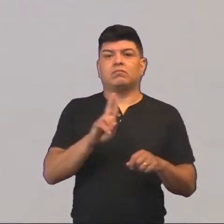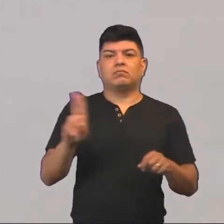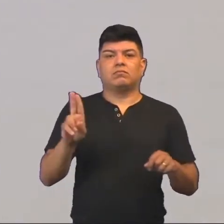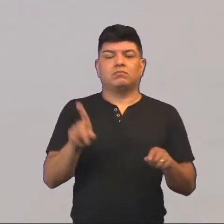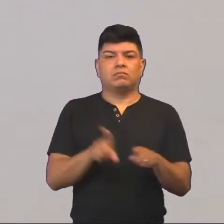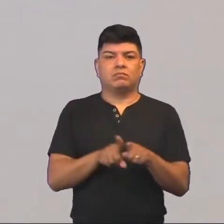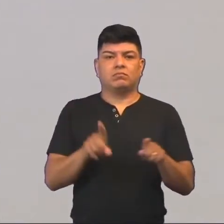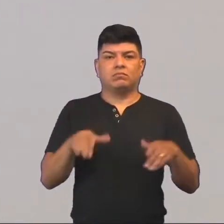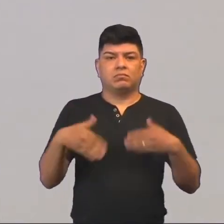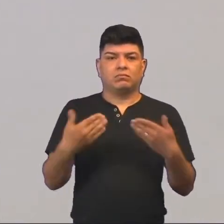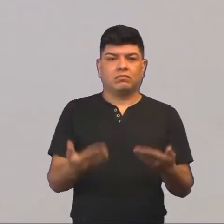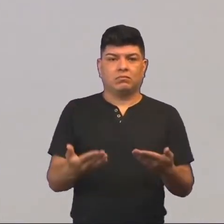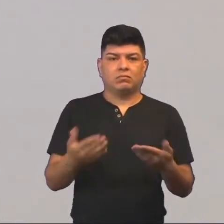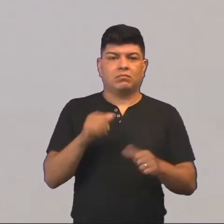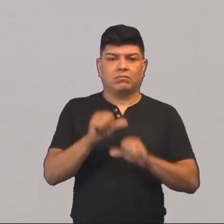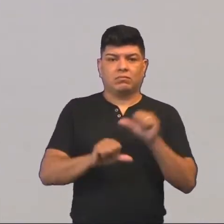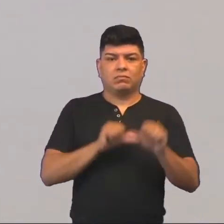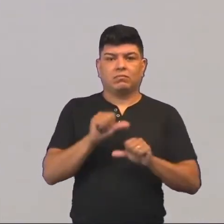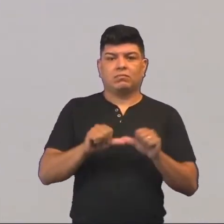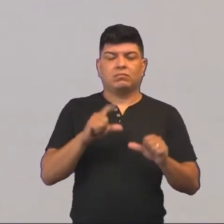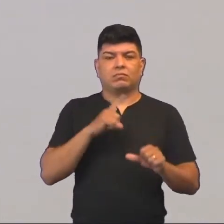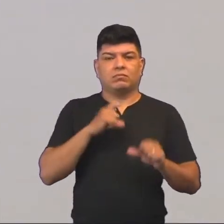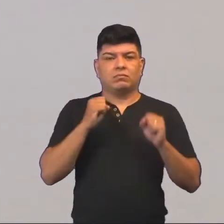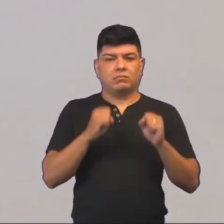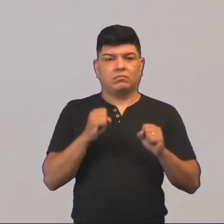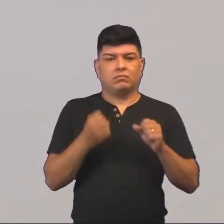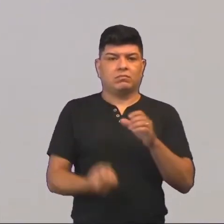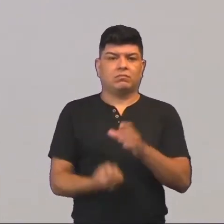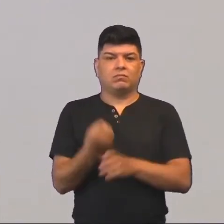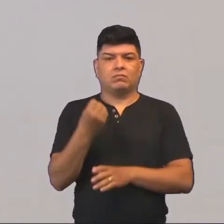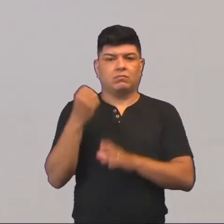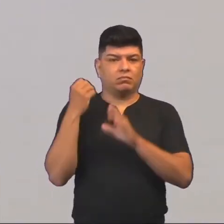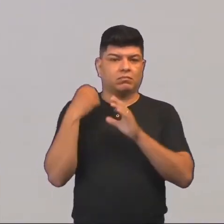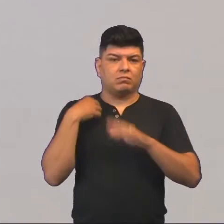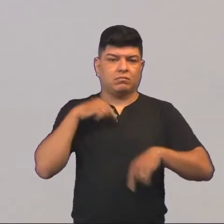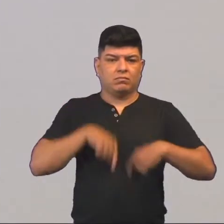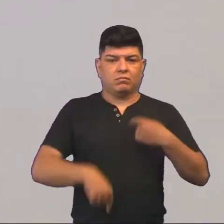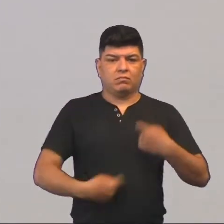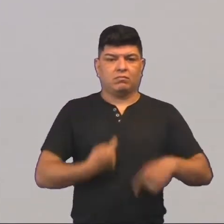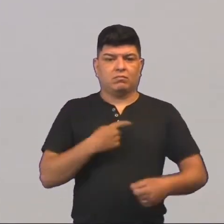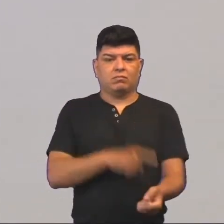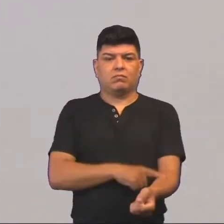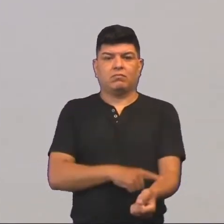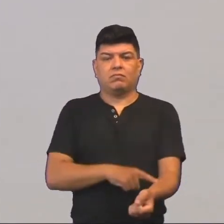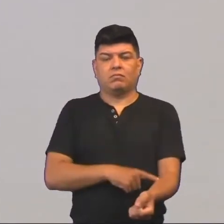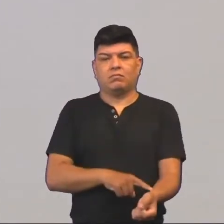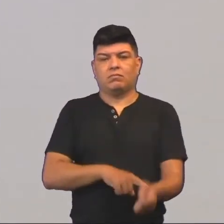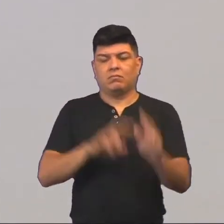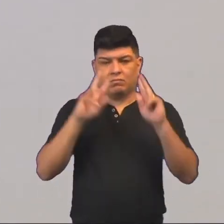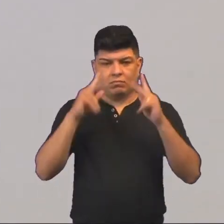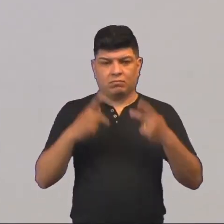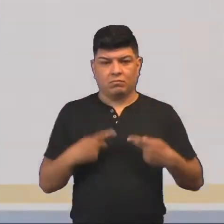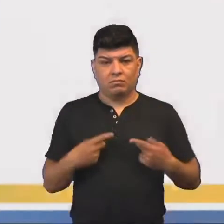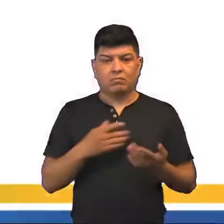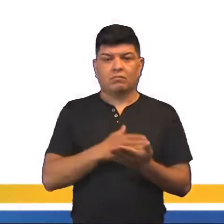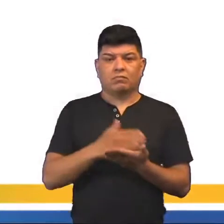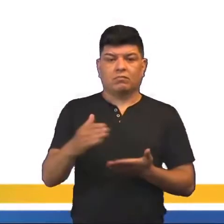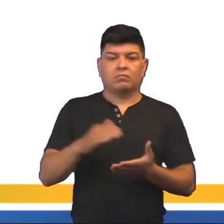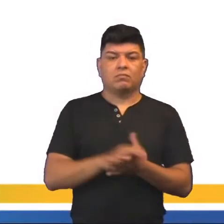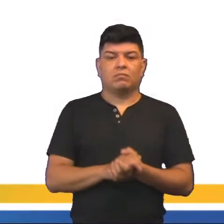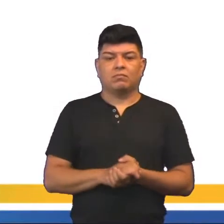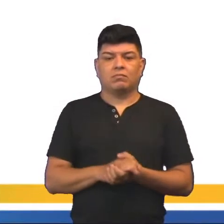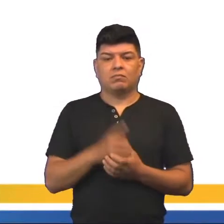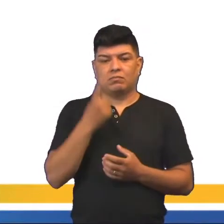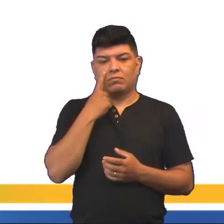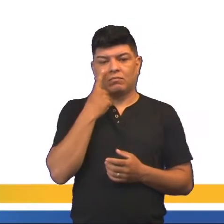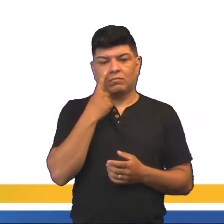chamadas e quais são as alterações que elas podem produzir no sistema nervoso humano, tá? Para começar, nós